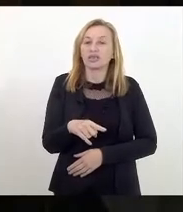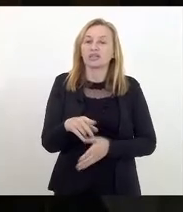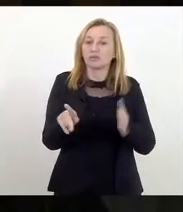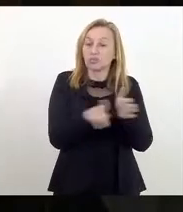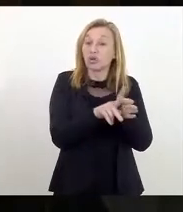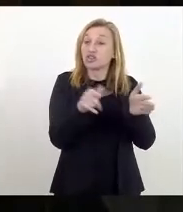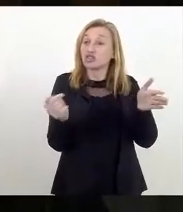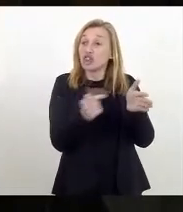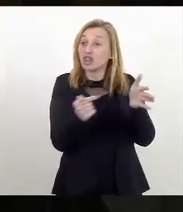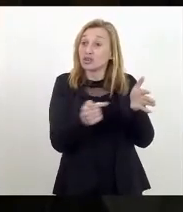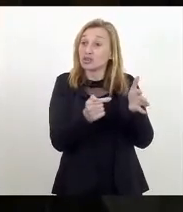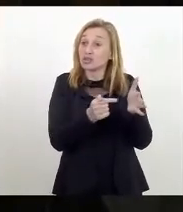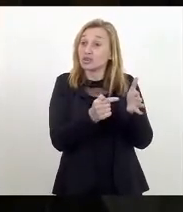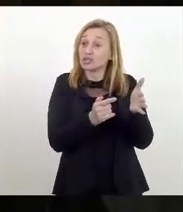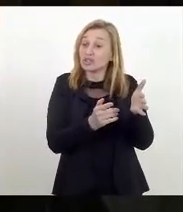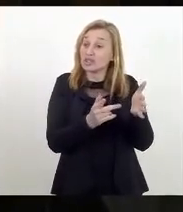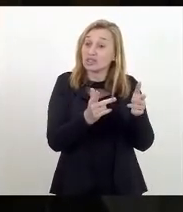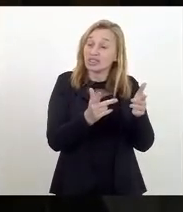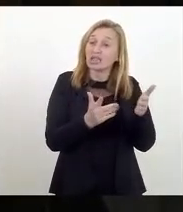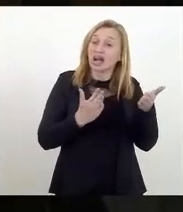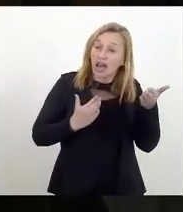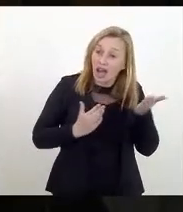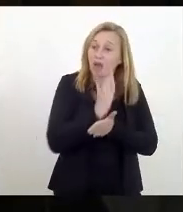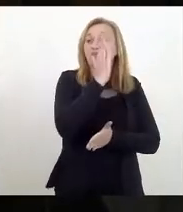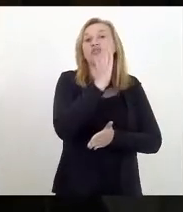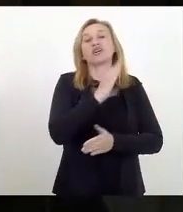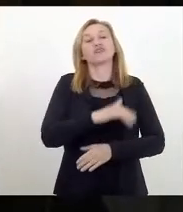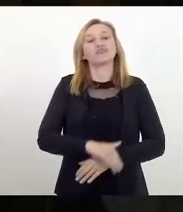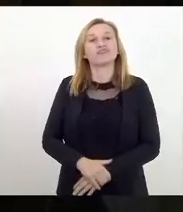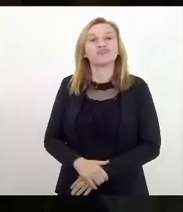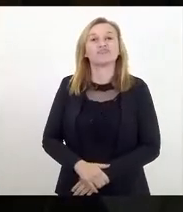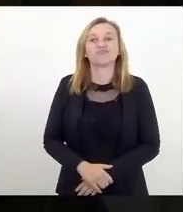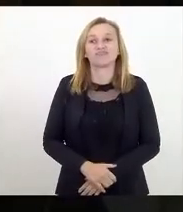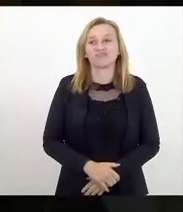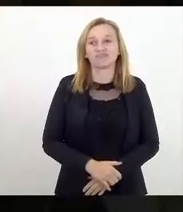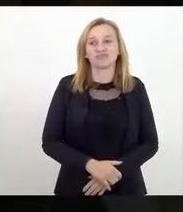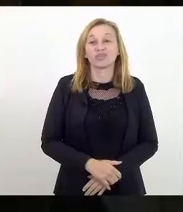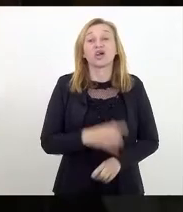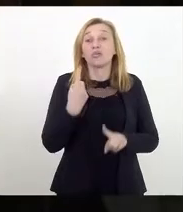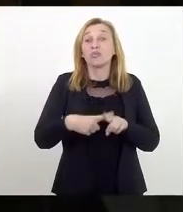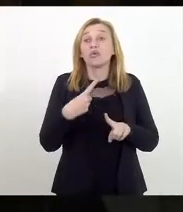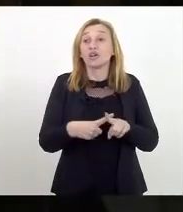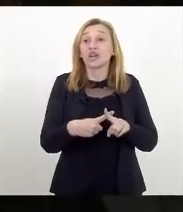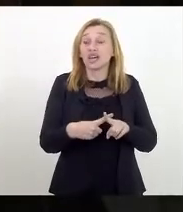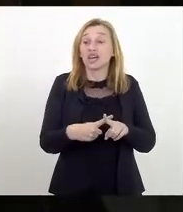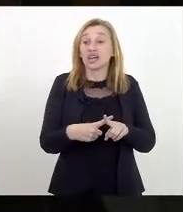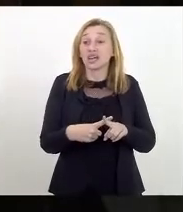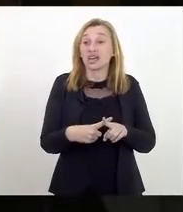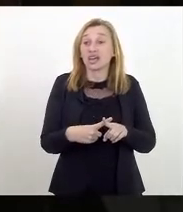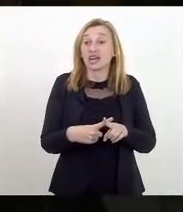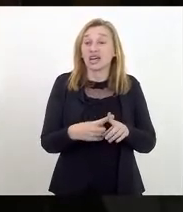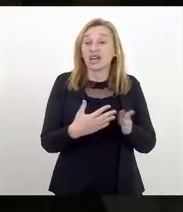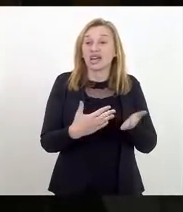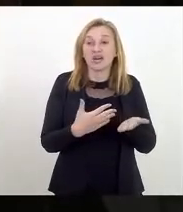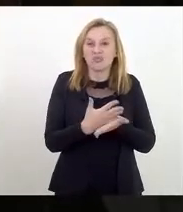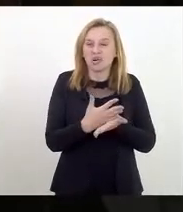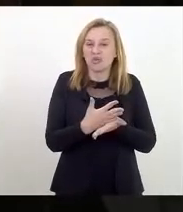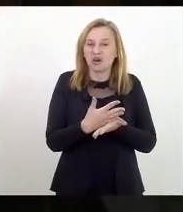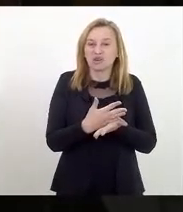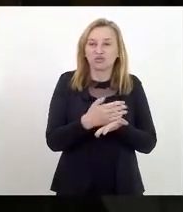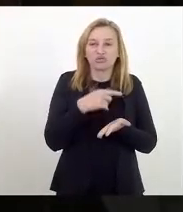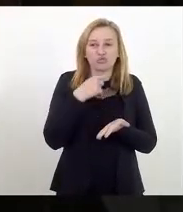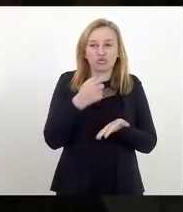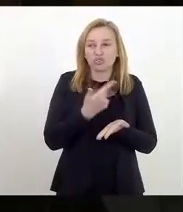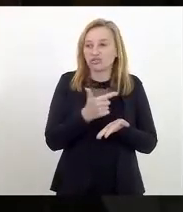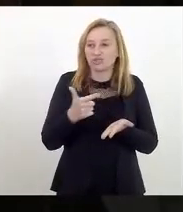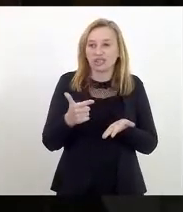projeto seja sancionado. Porque aprovado nós não temos dúvida